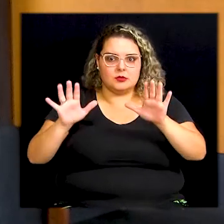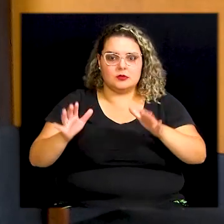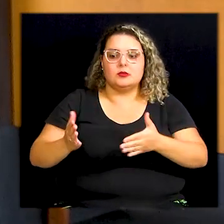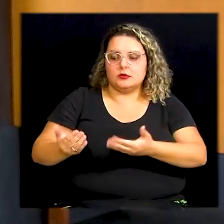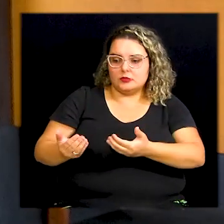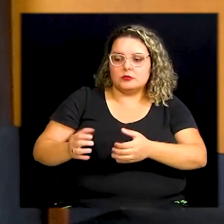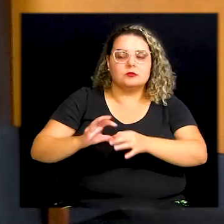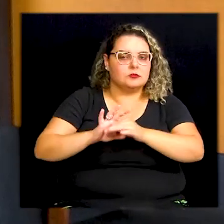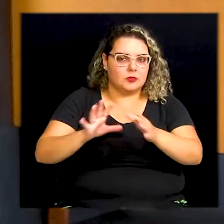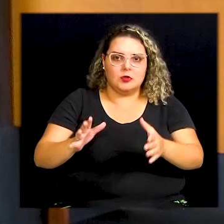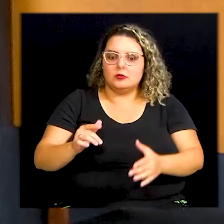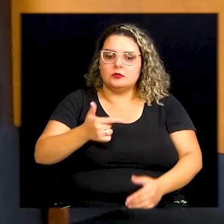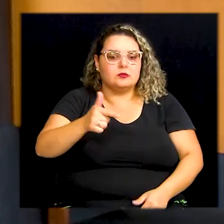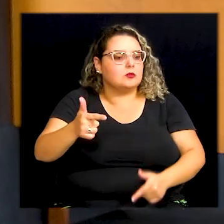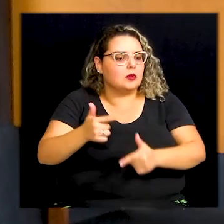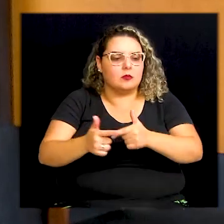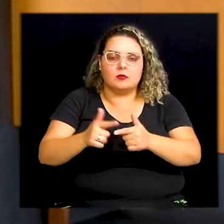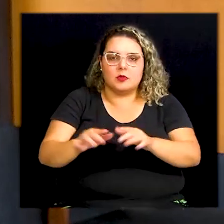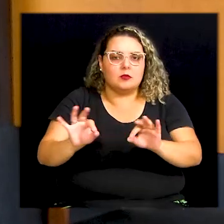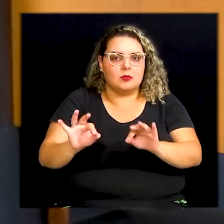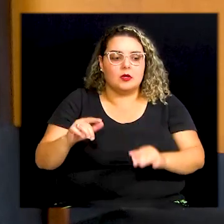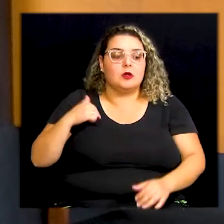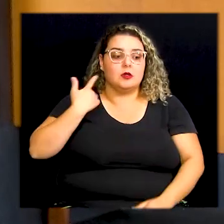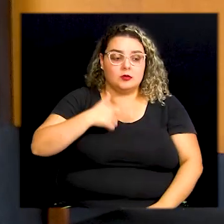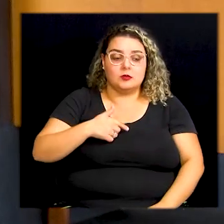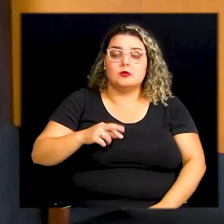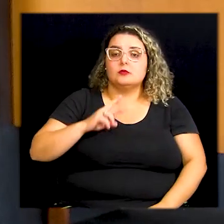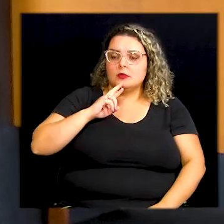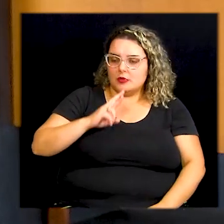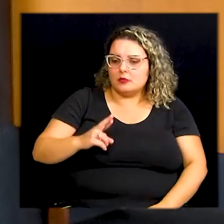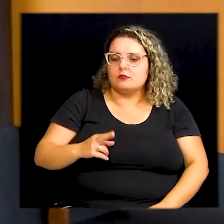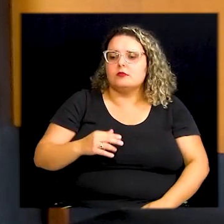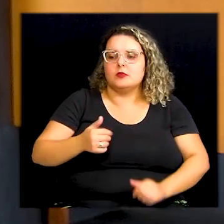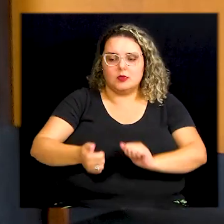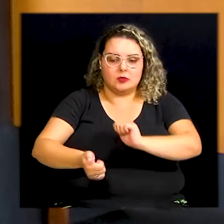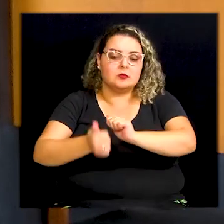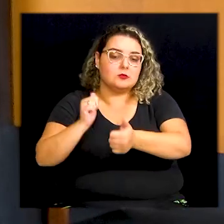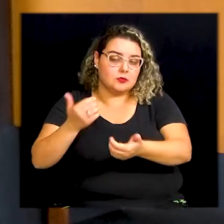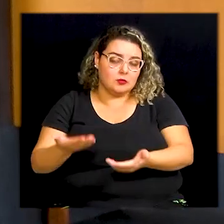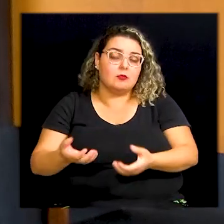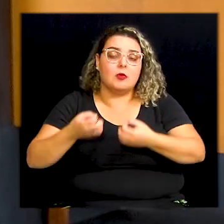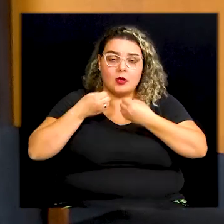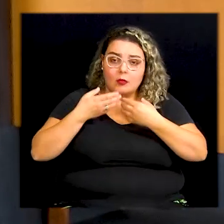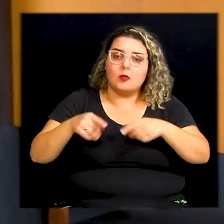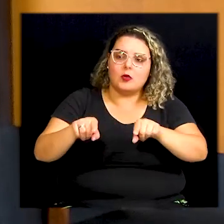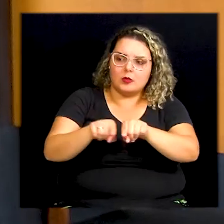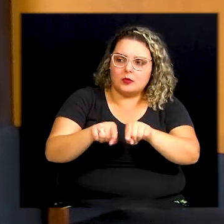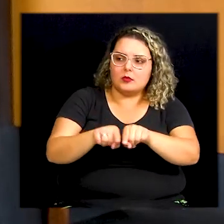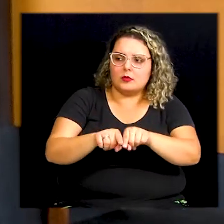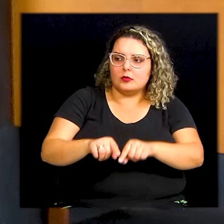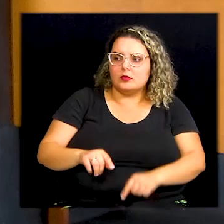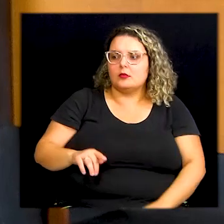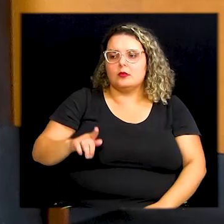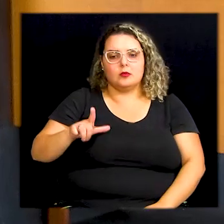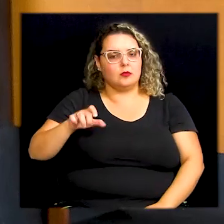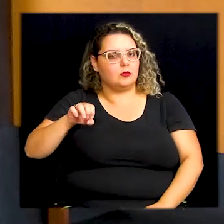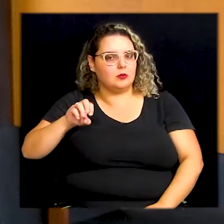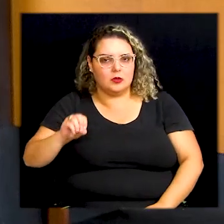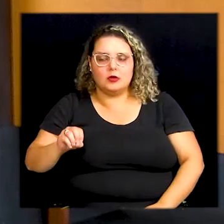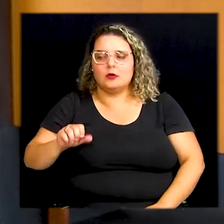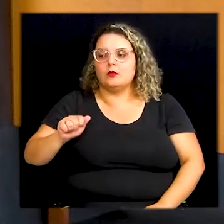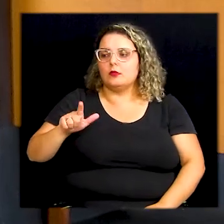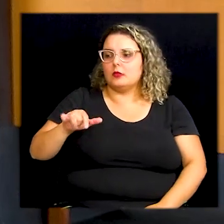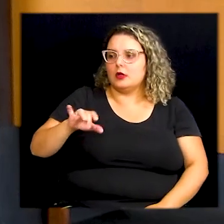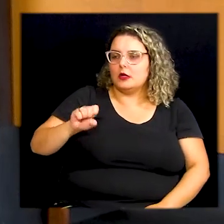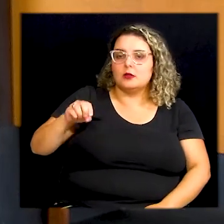com jogadores jovens e para ele não tem problema nenhum e a gente vem respondendo durante os jogos E é muito bom também jogar com o Léo, jogar com o Alisson,